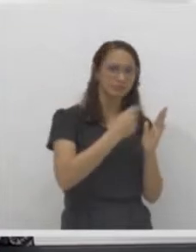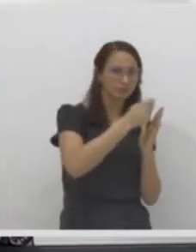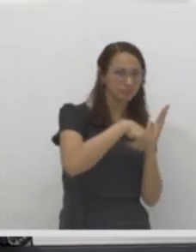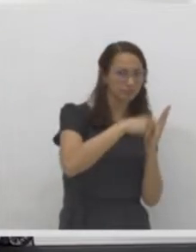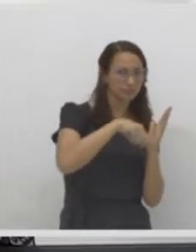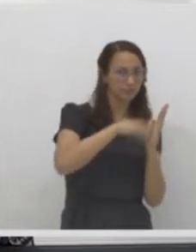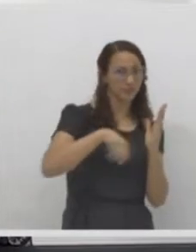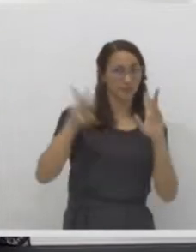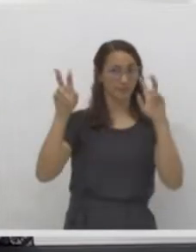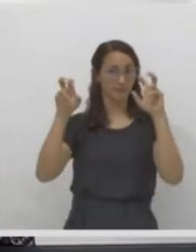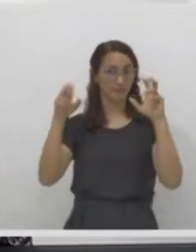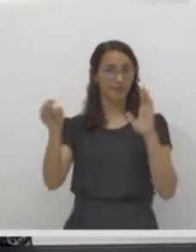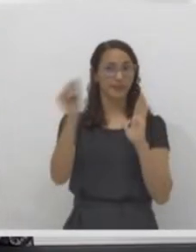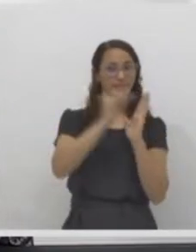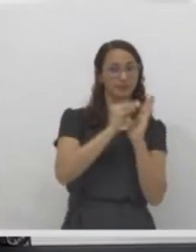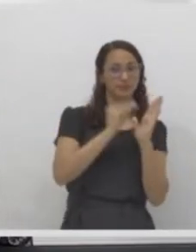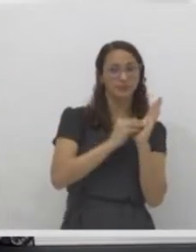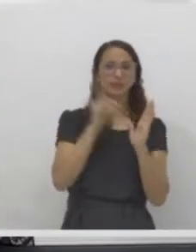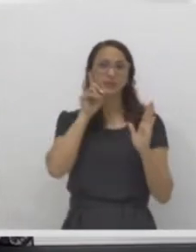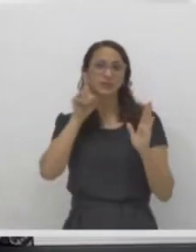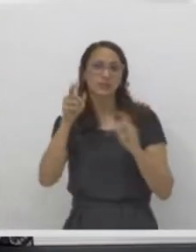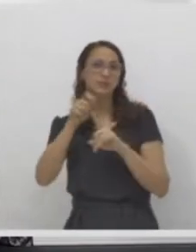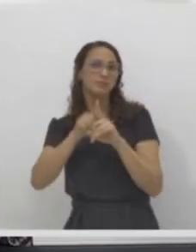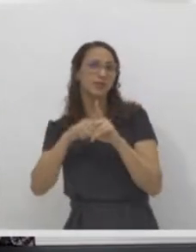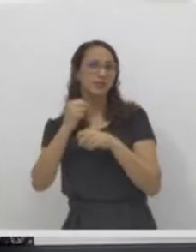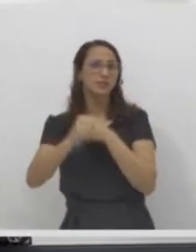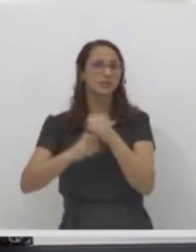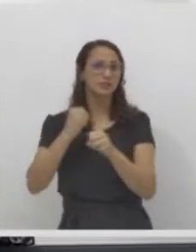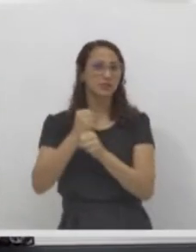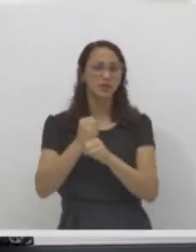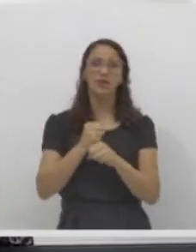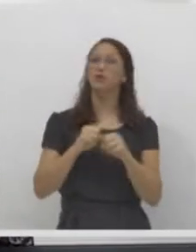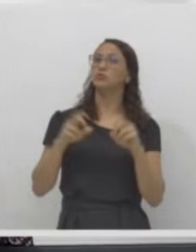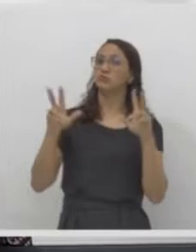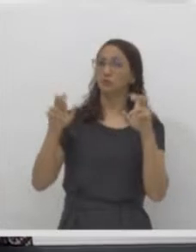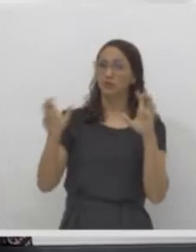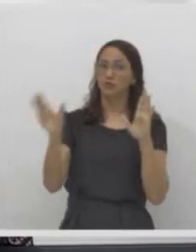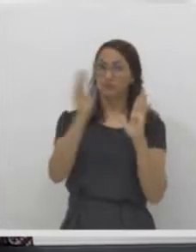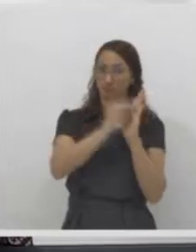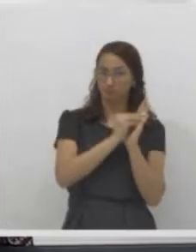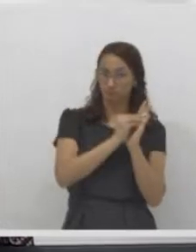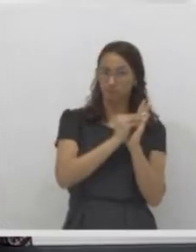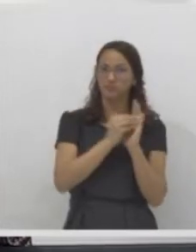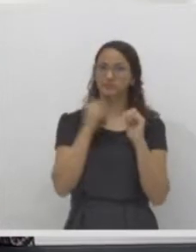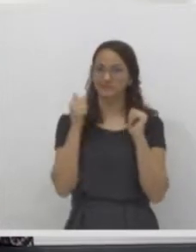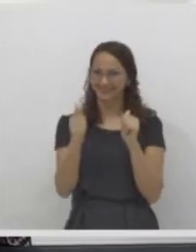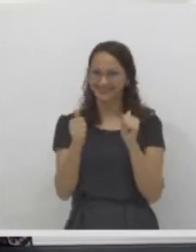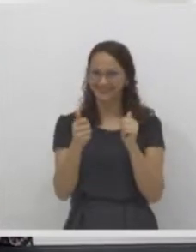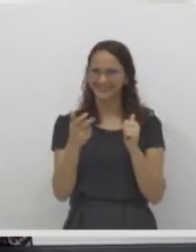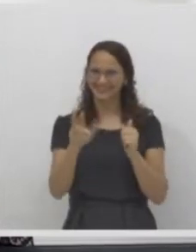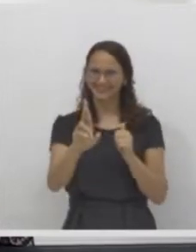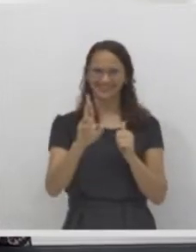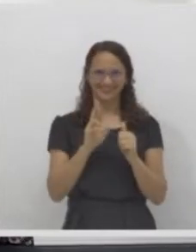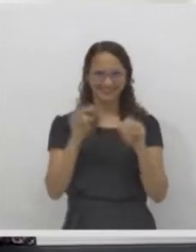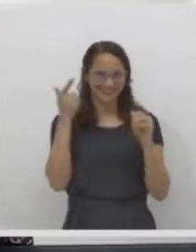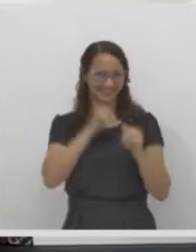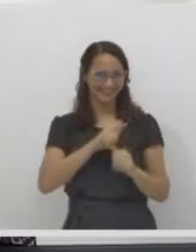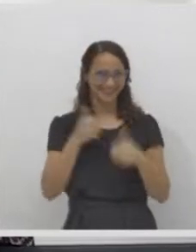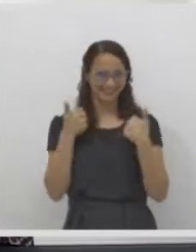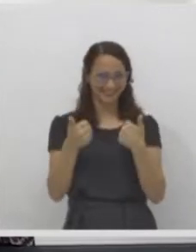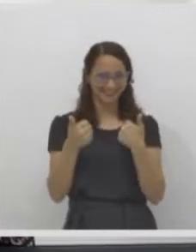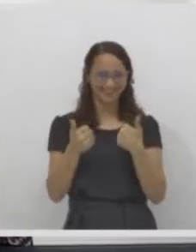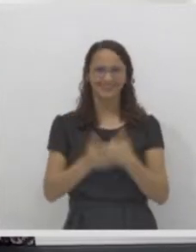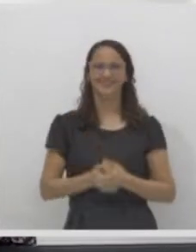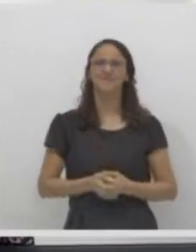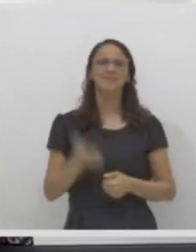aula de hoje, tá? Então, coloca aí a data, que vamos fazer atividades, e eu espero que você consiga acertar bastante. Na aula passada,